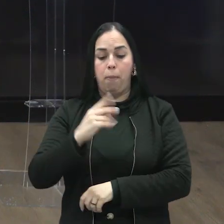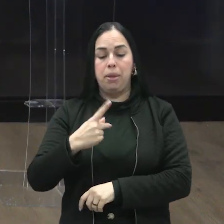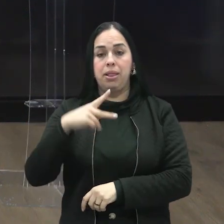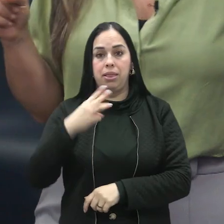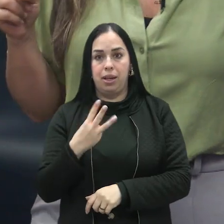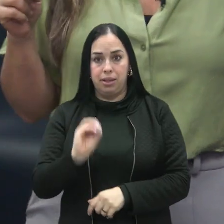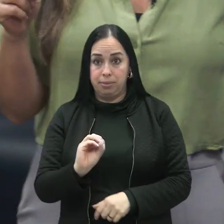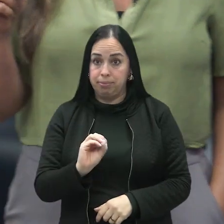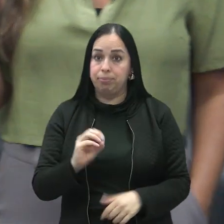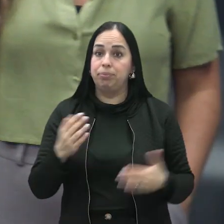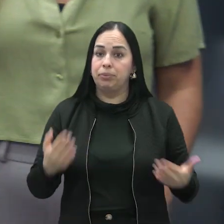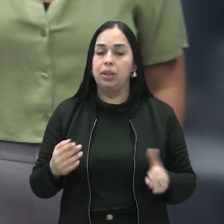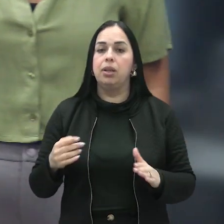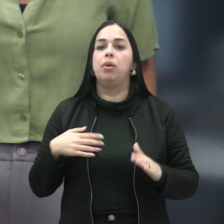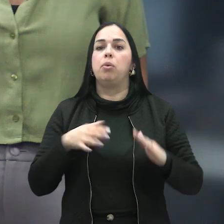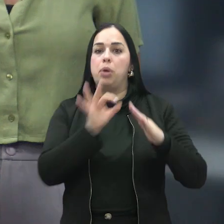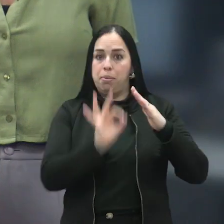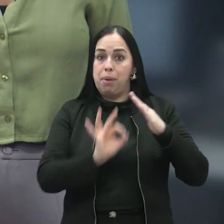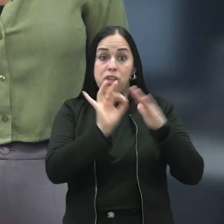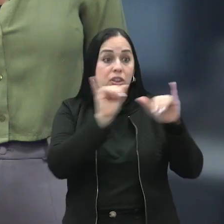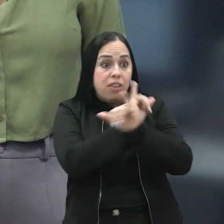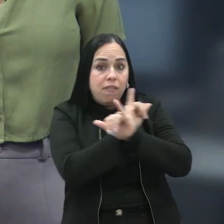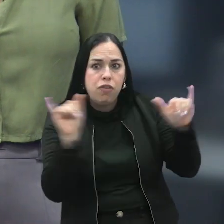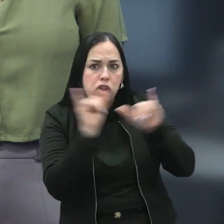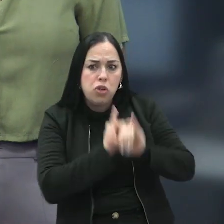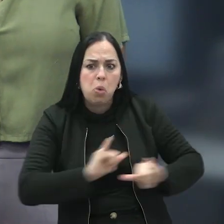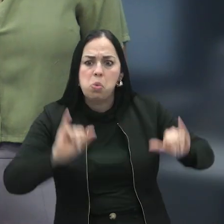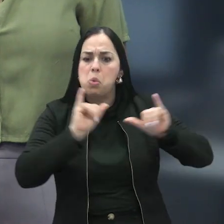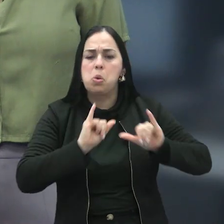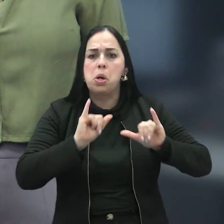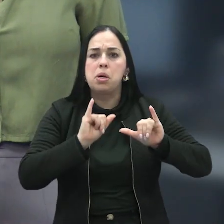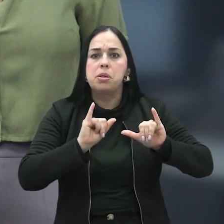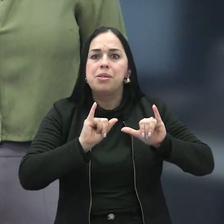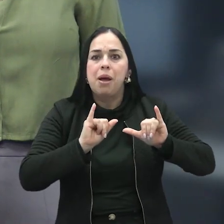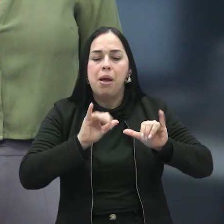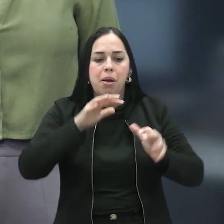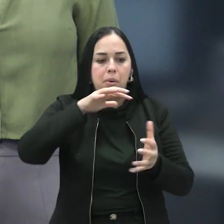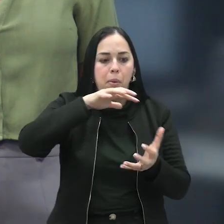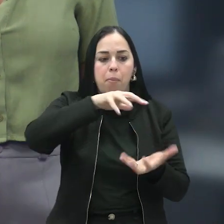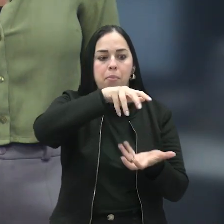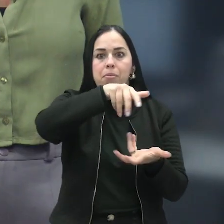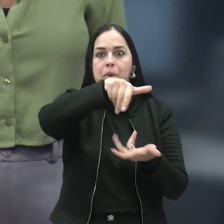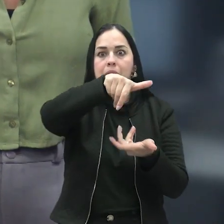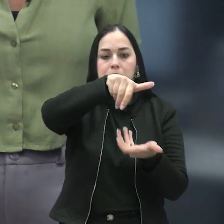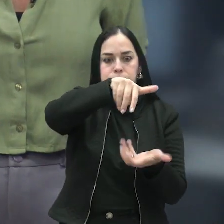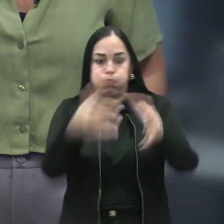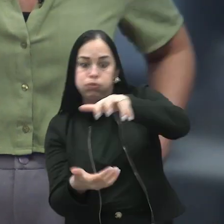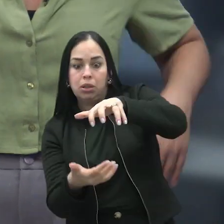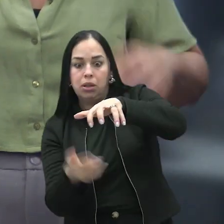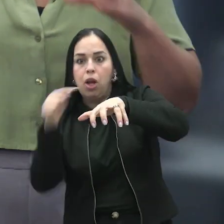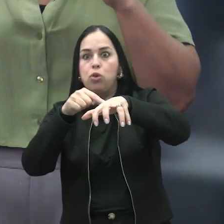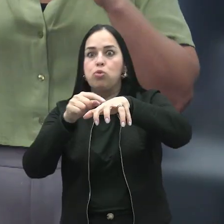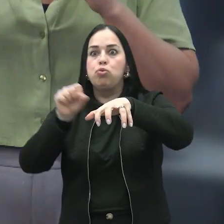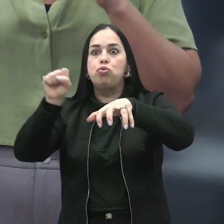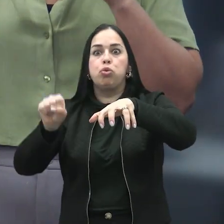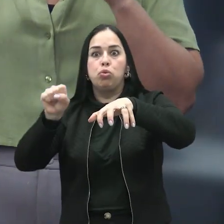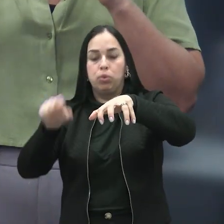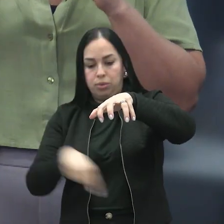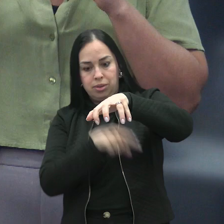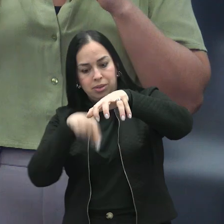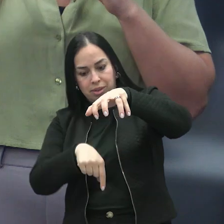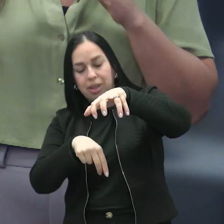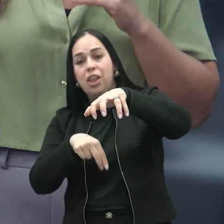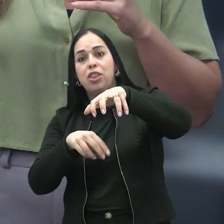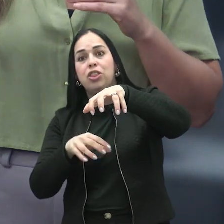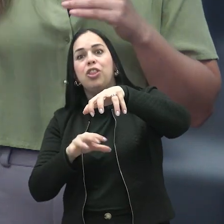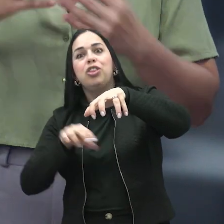COP30. O IBGE divulgou, inclusive, um mapa invertido com o sul